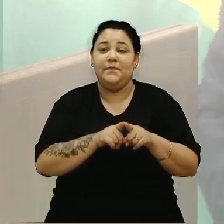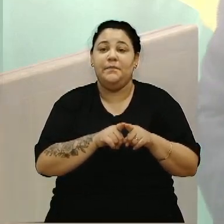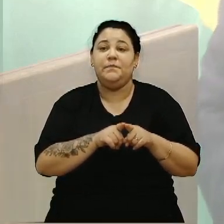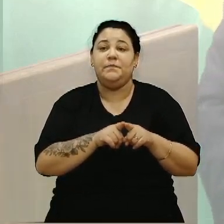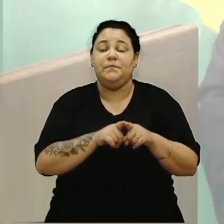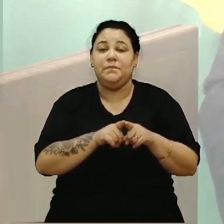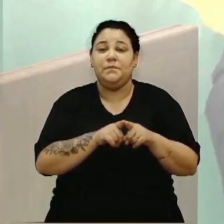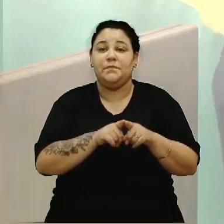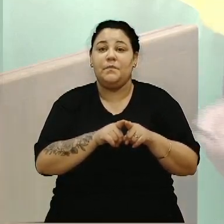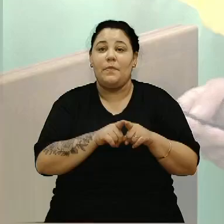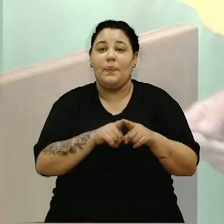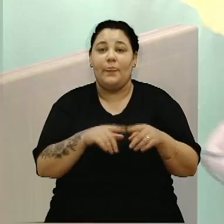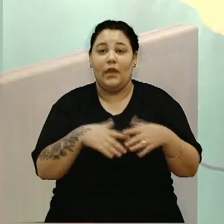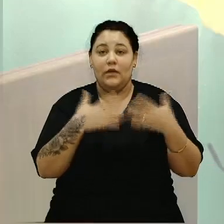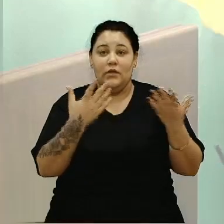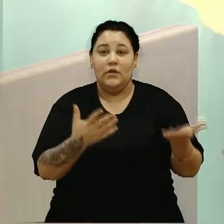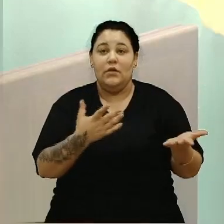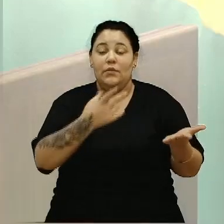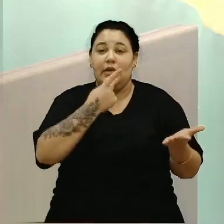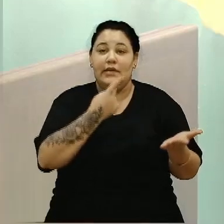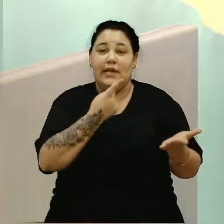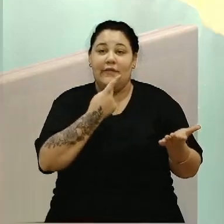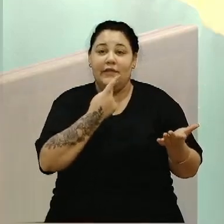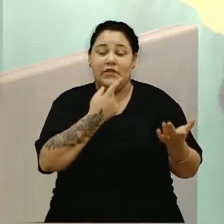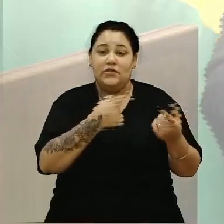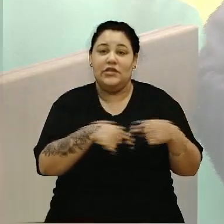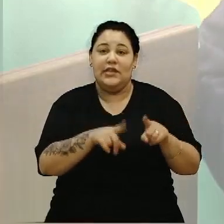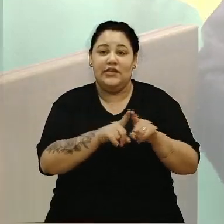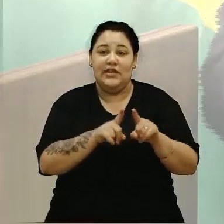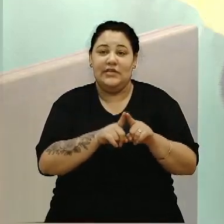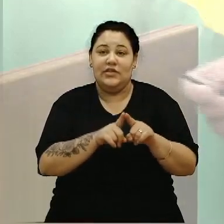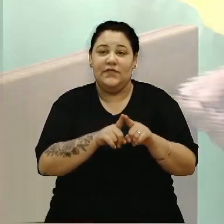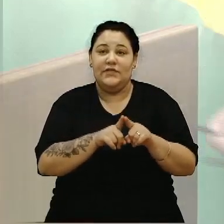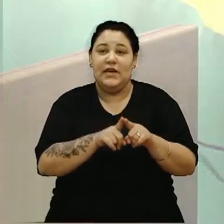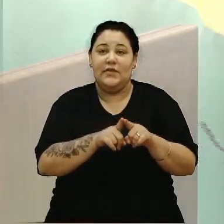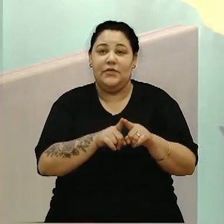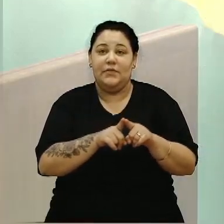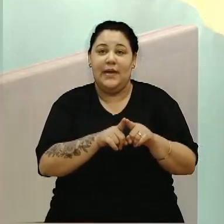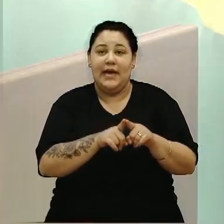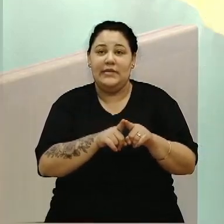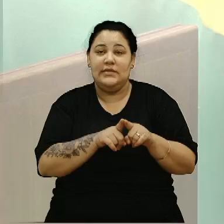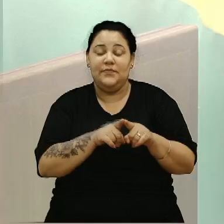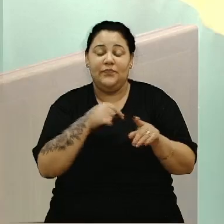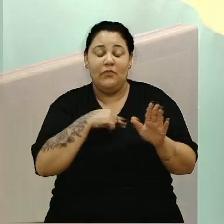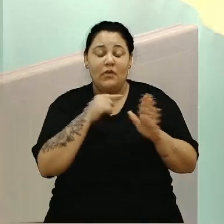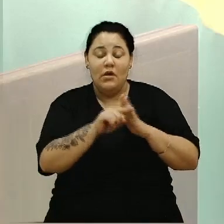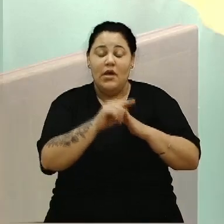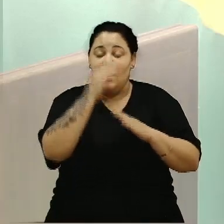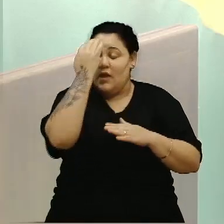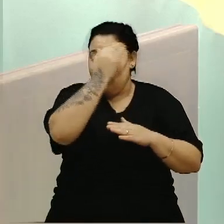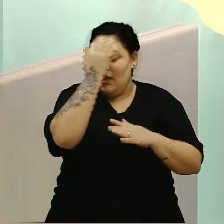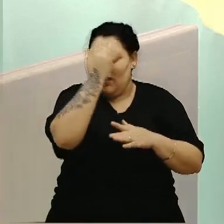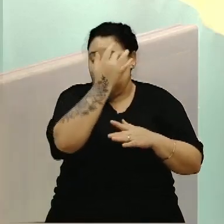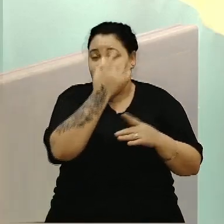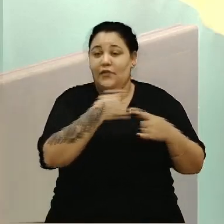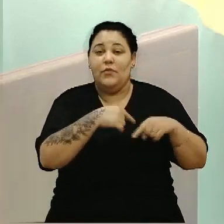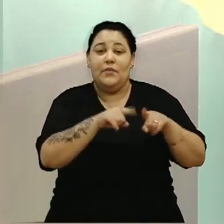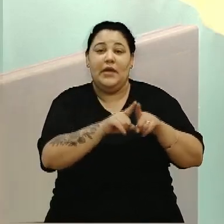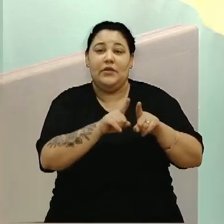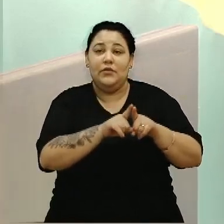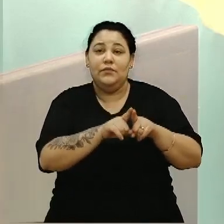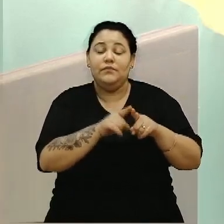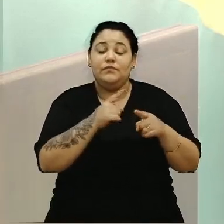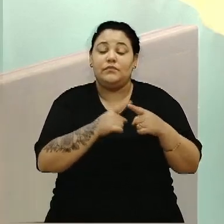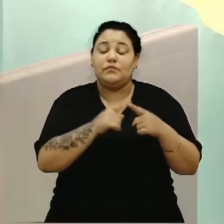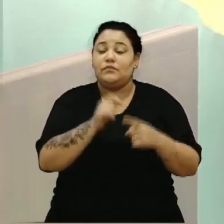Então, eu questionei o prefeito e até agora não entendi. Por que não foi